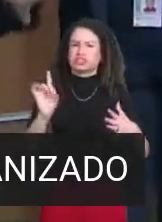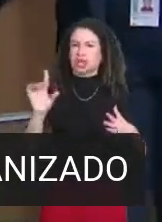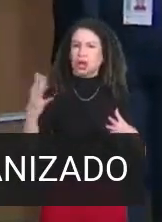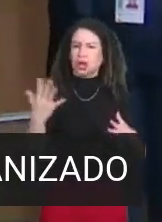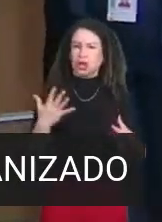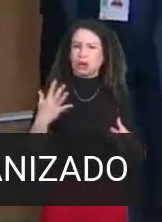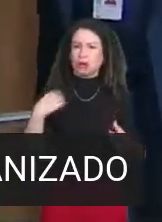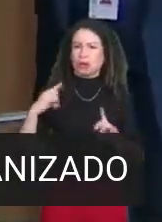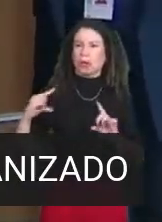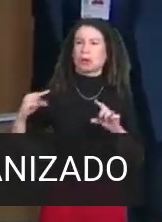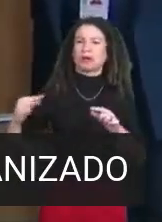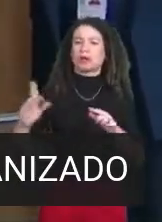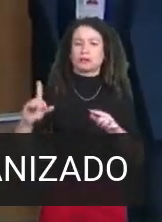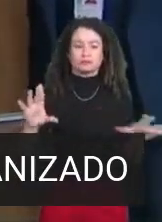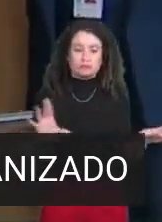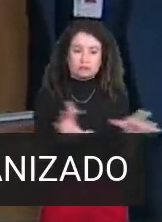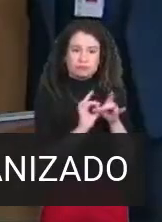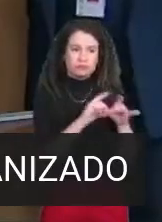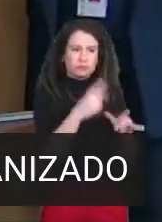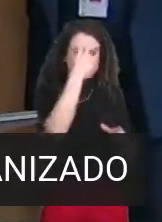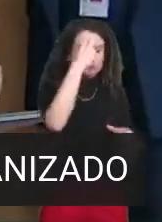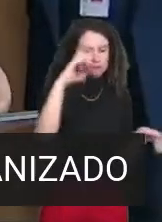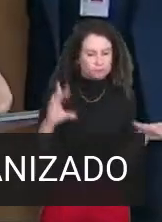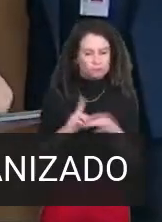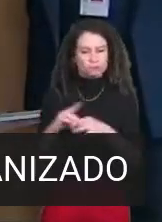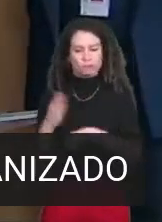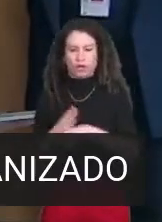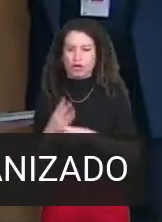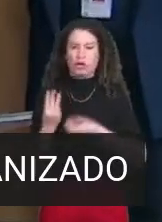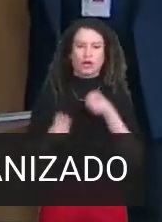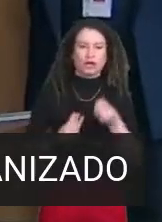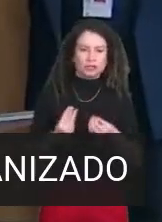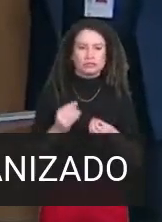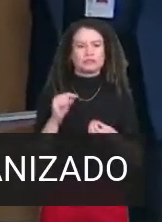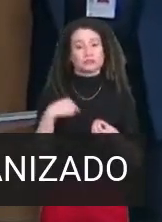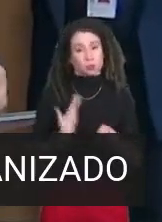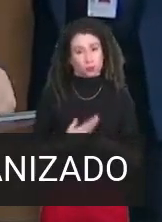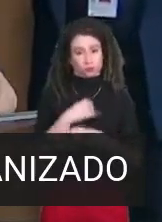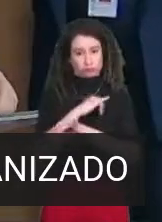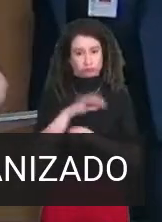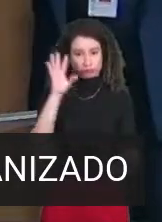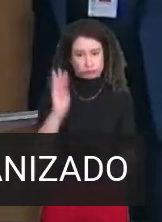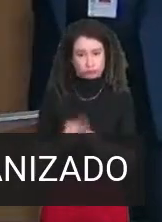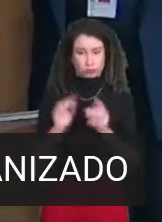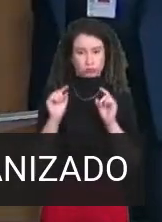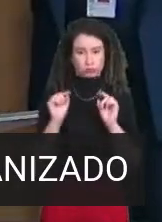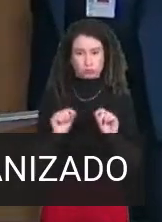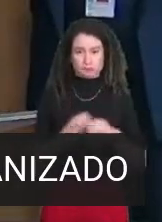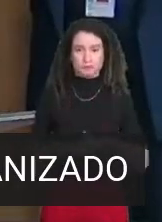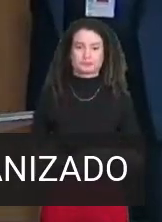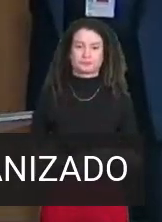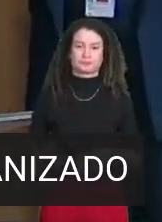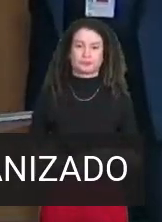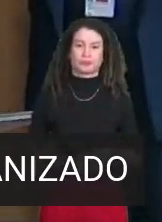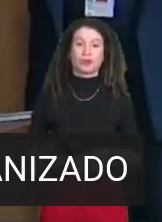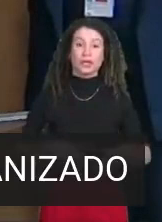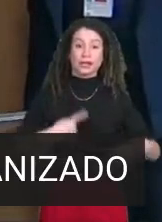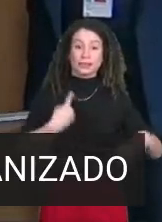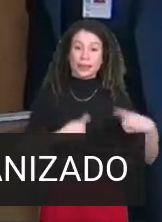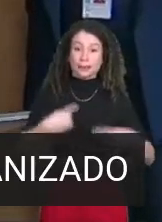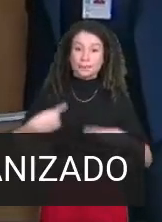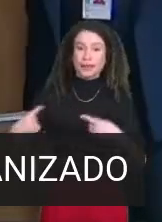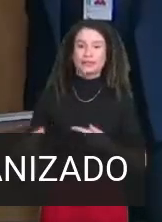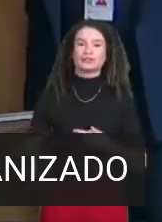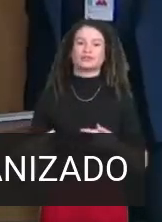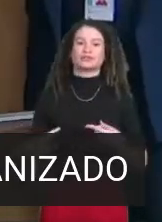E assim a gente põe, senhoras e senhores, o debate nos termos